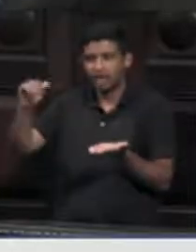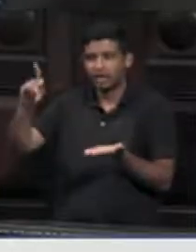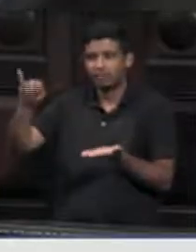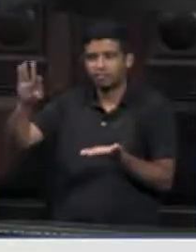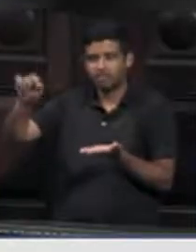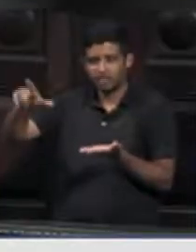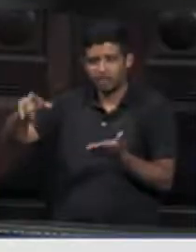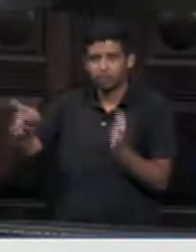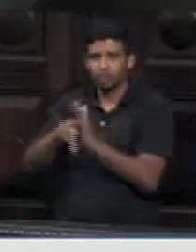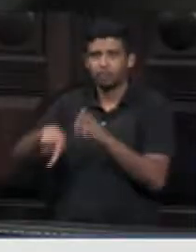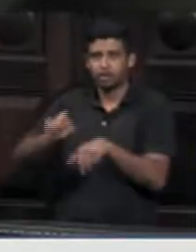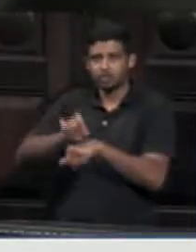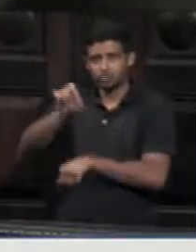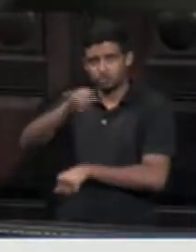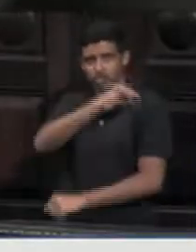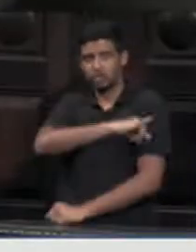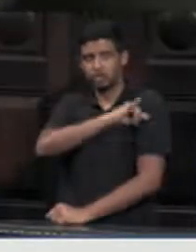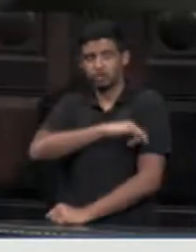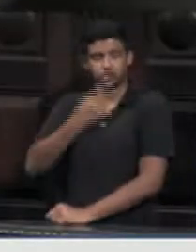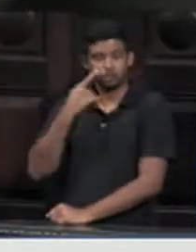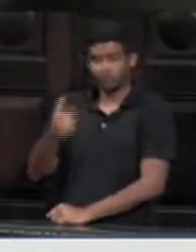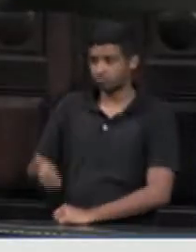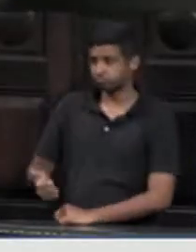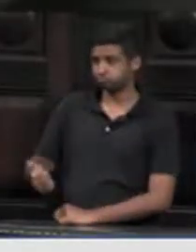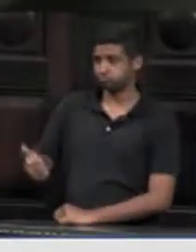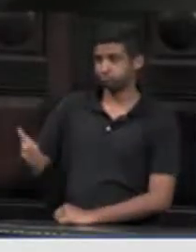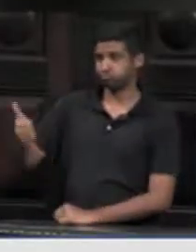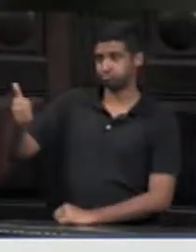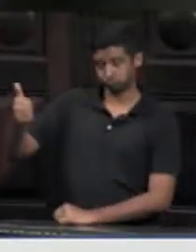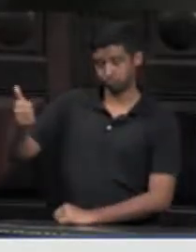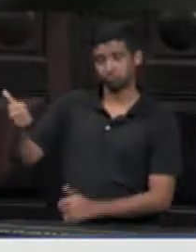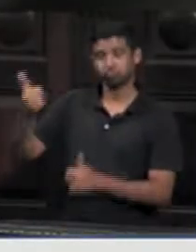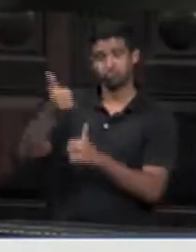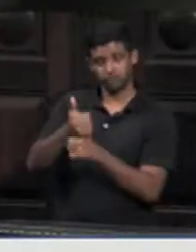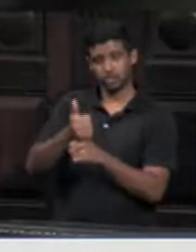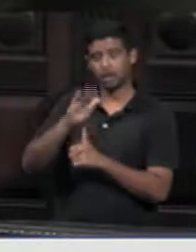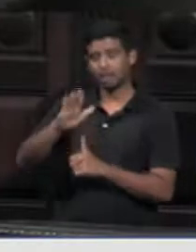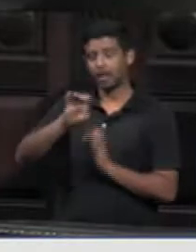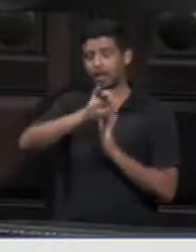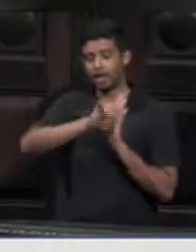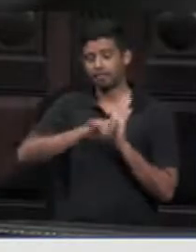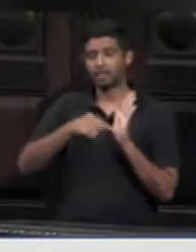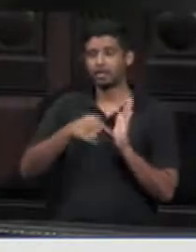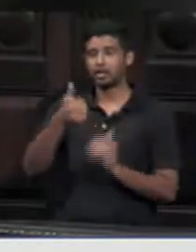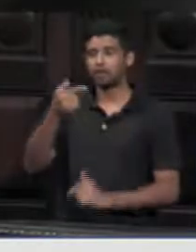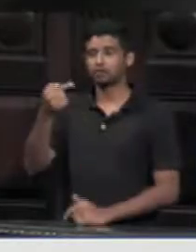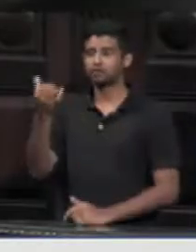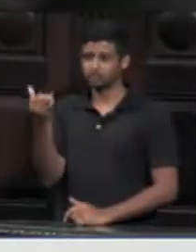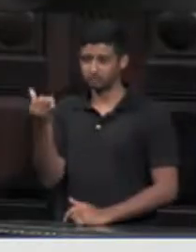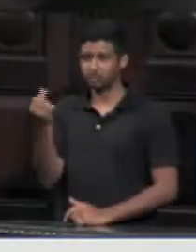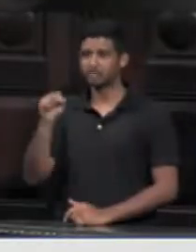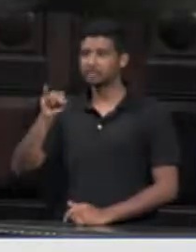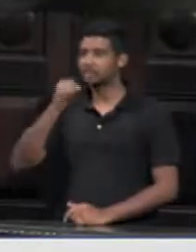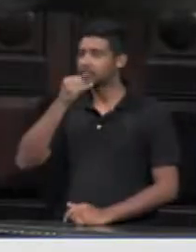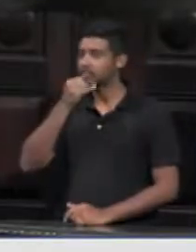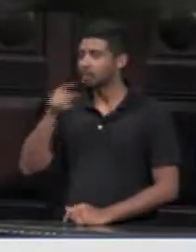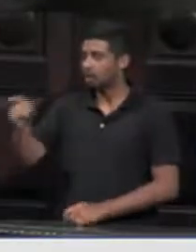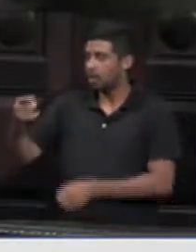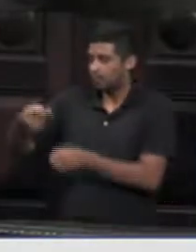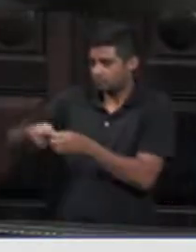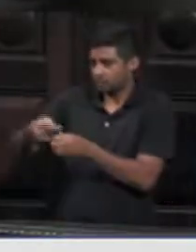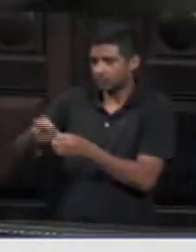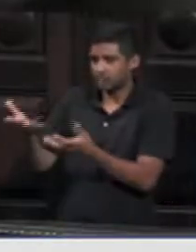Estado. Melhorou muito, muito o substitutivo. Agora, com a emenda 176, o município que quiser fazer um serviço, por exemplo,